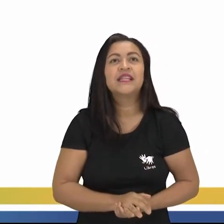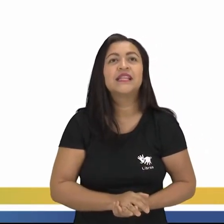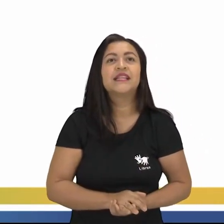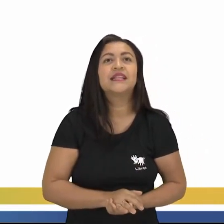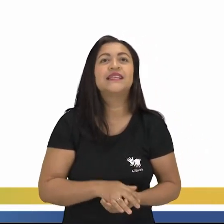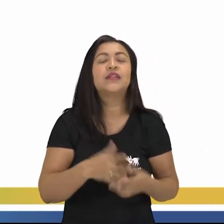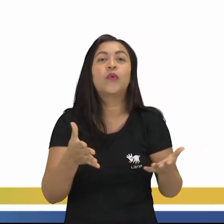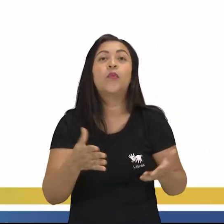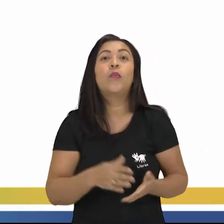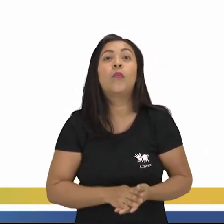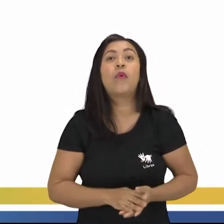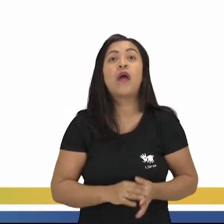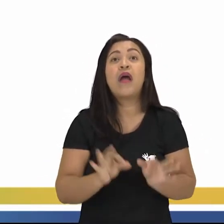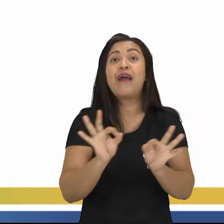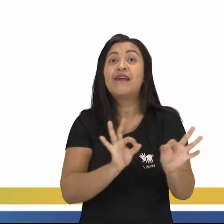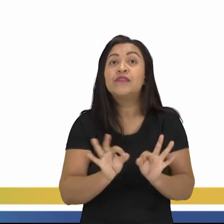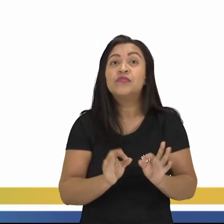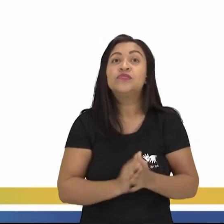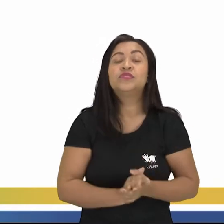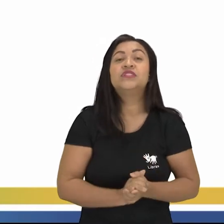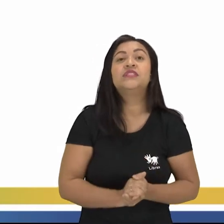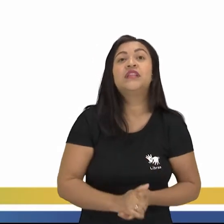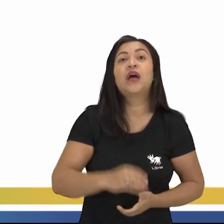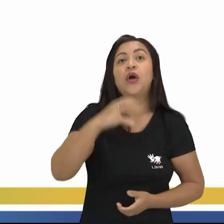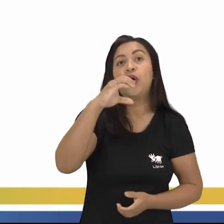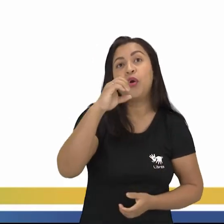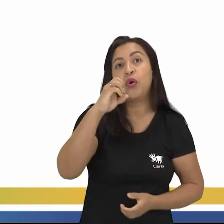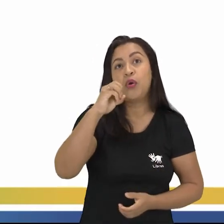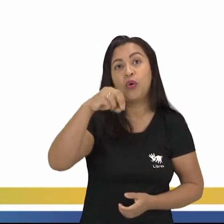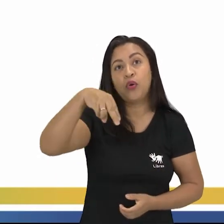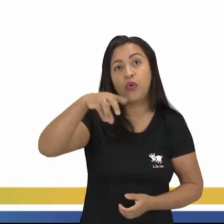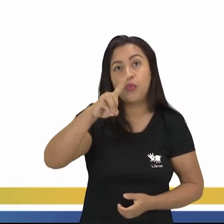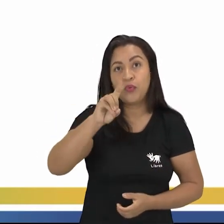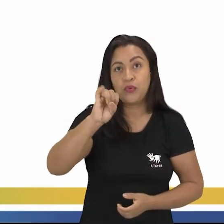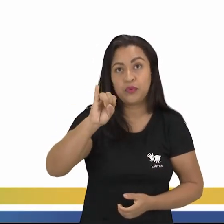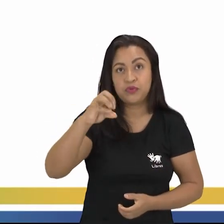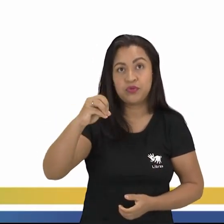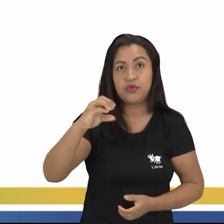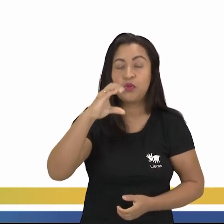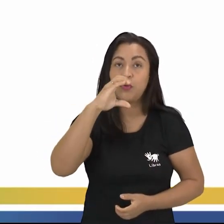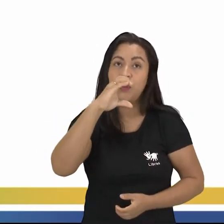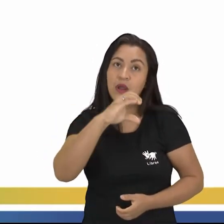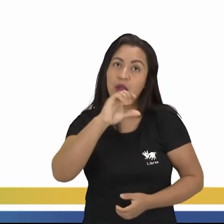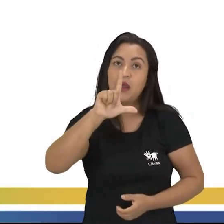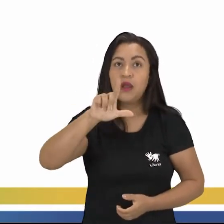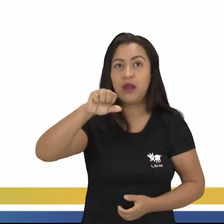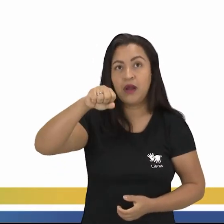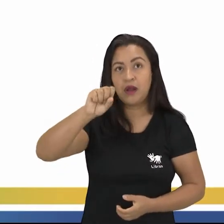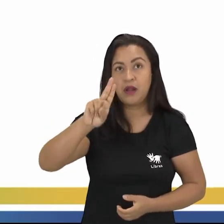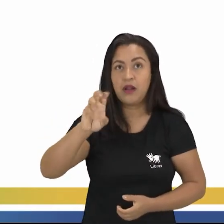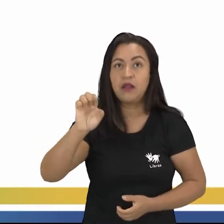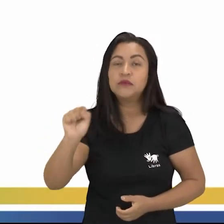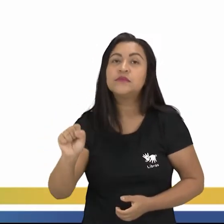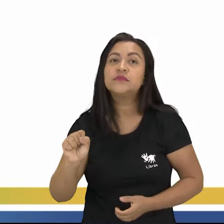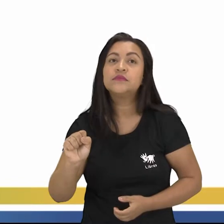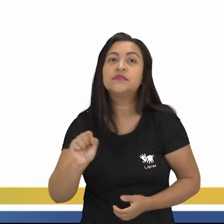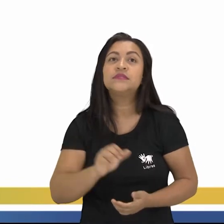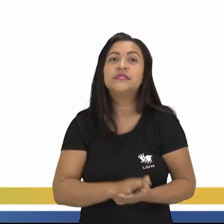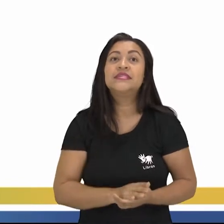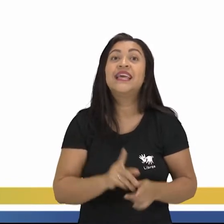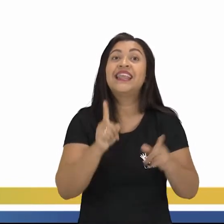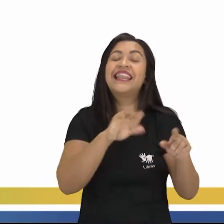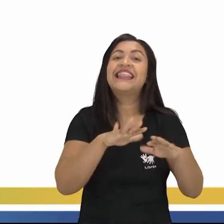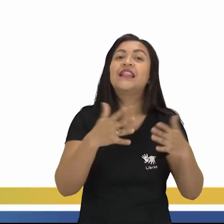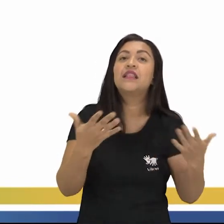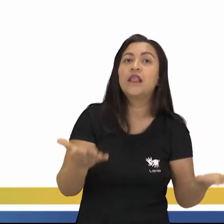a forma da conditional clause vai vir no past simple, simple past. E o meu resultado, que é o main